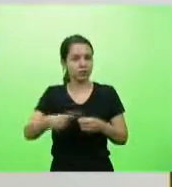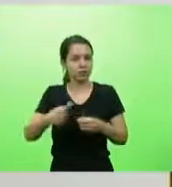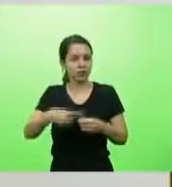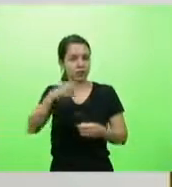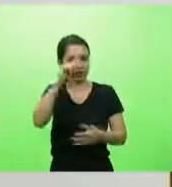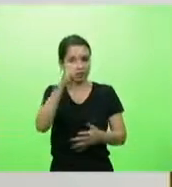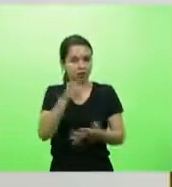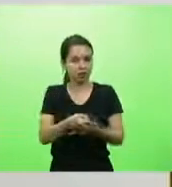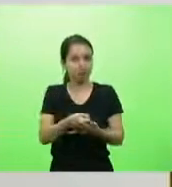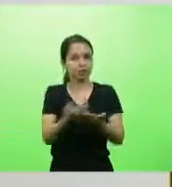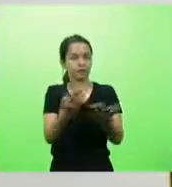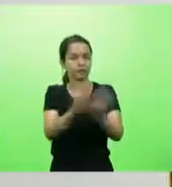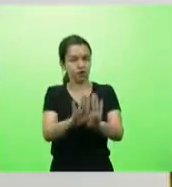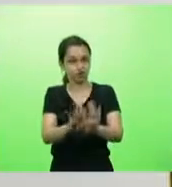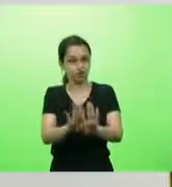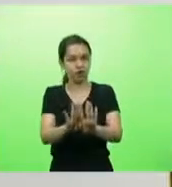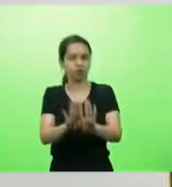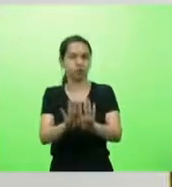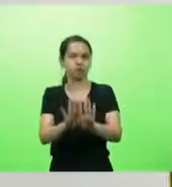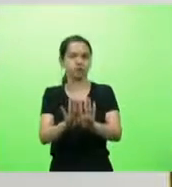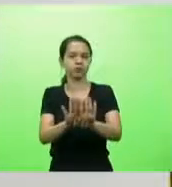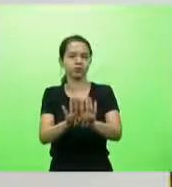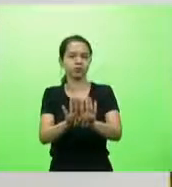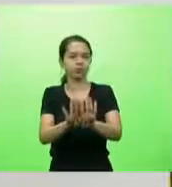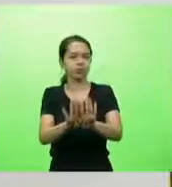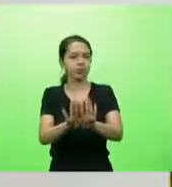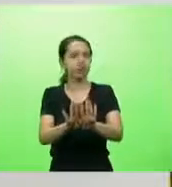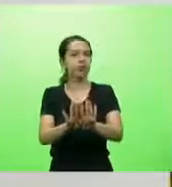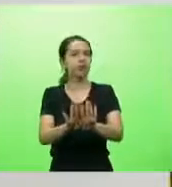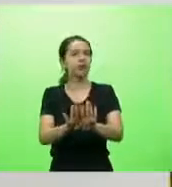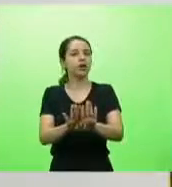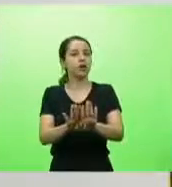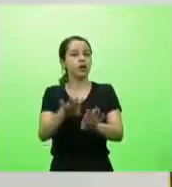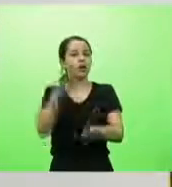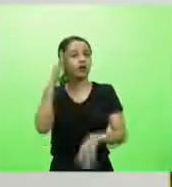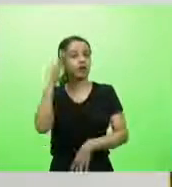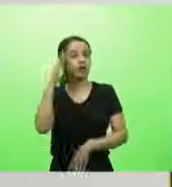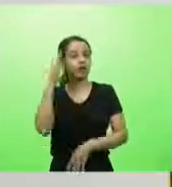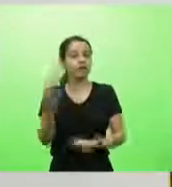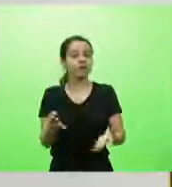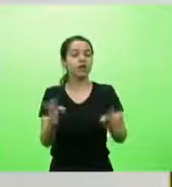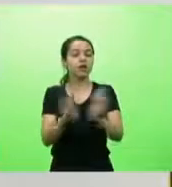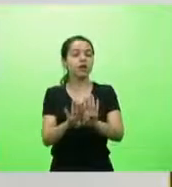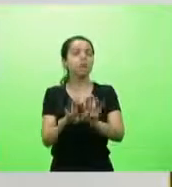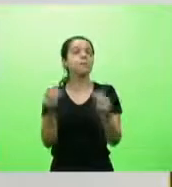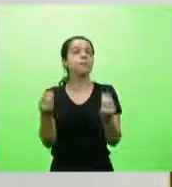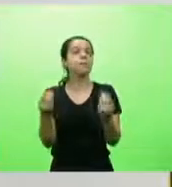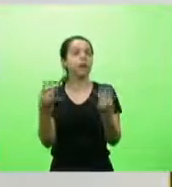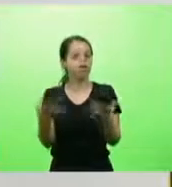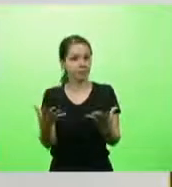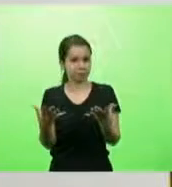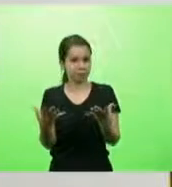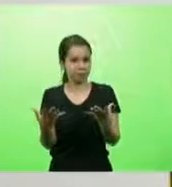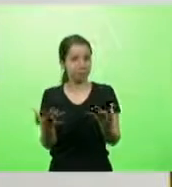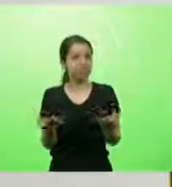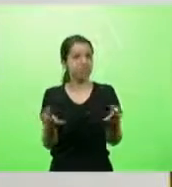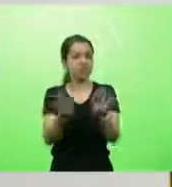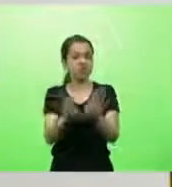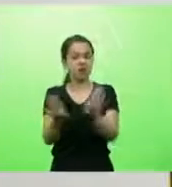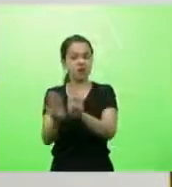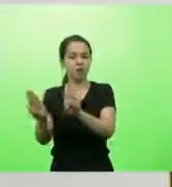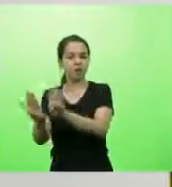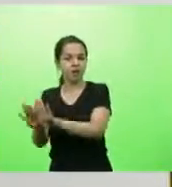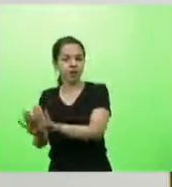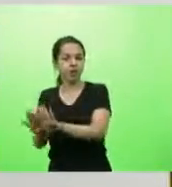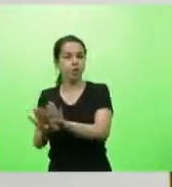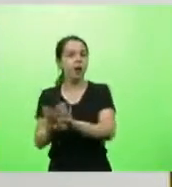determinar o fechamento, entenda para que, que existe o fechamento. O fechamento existe para